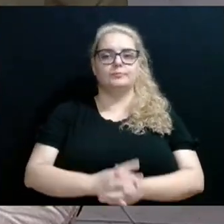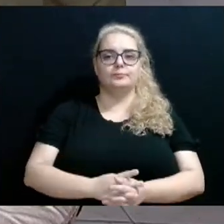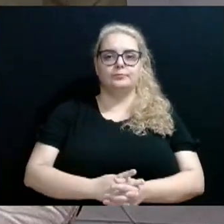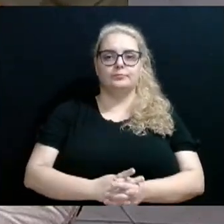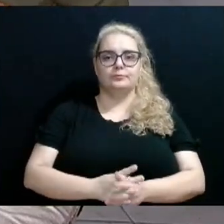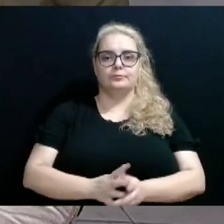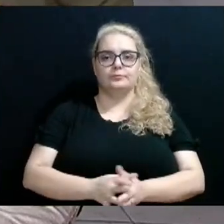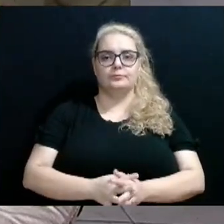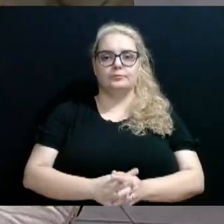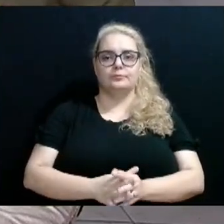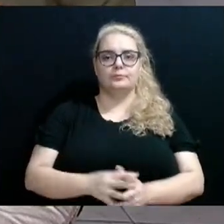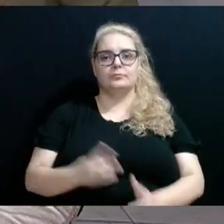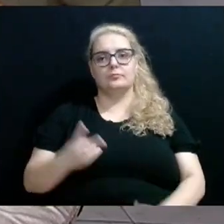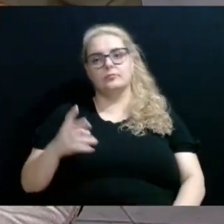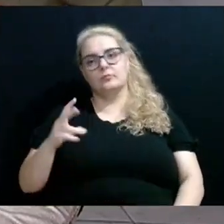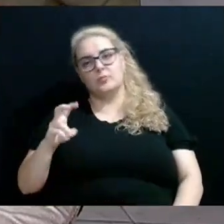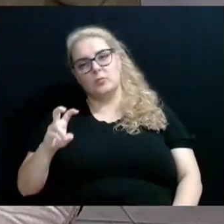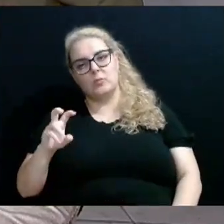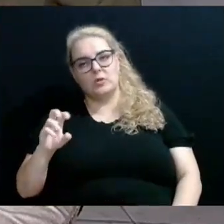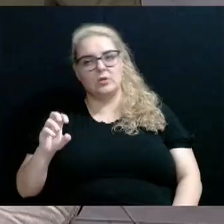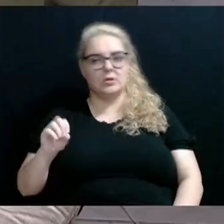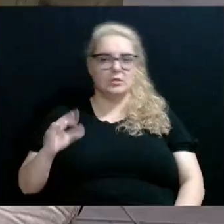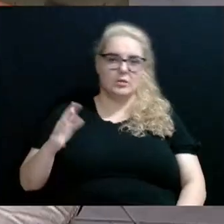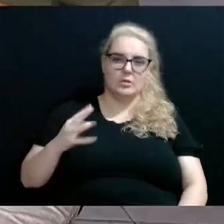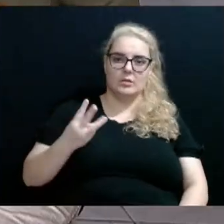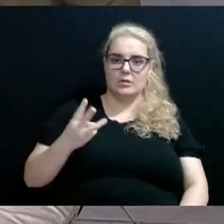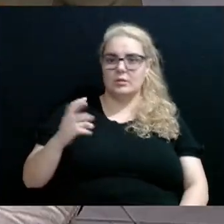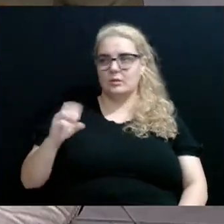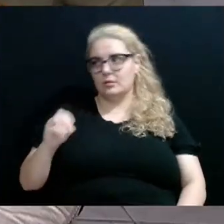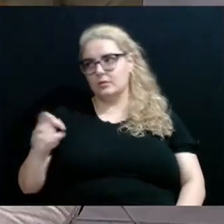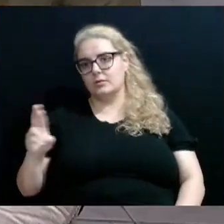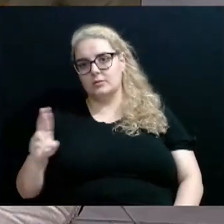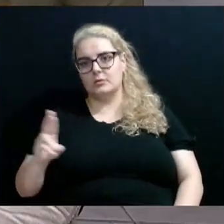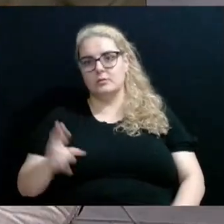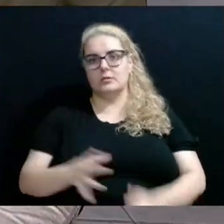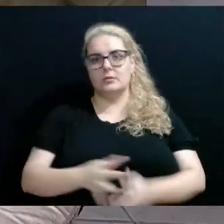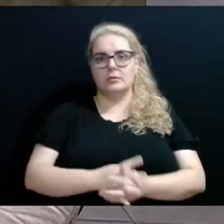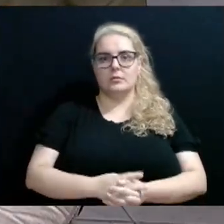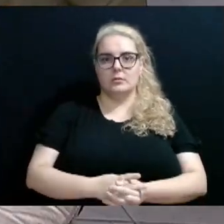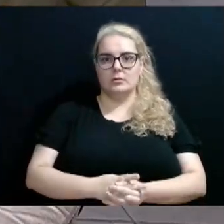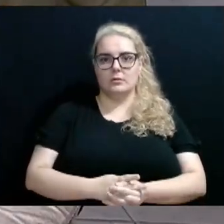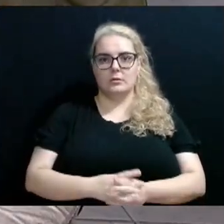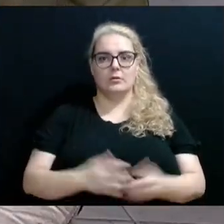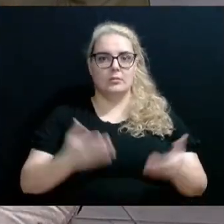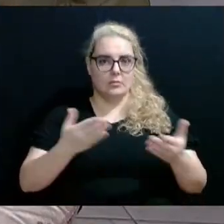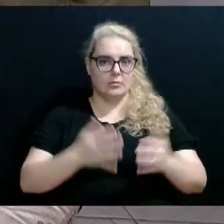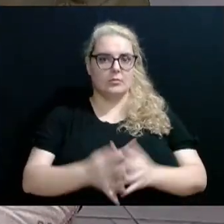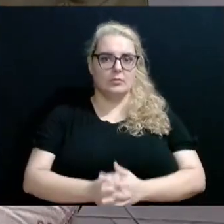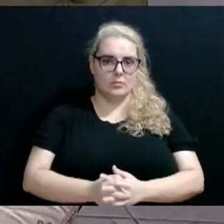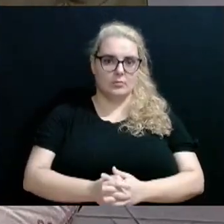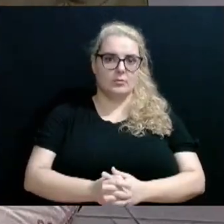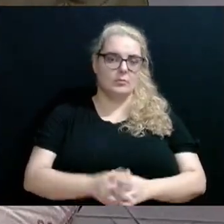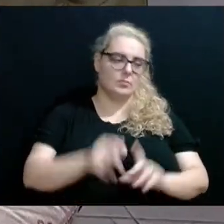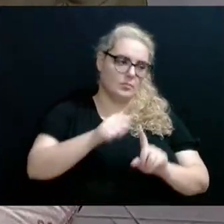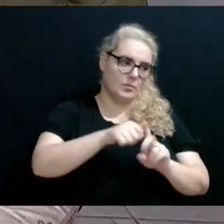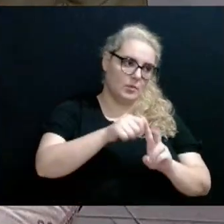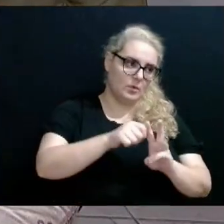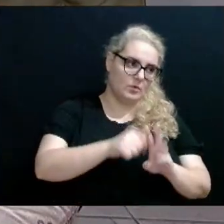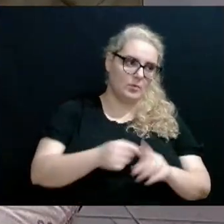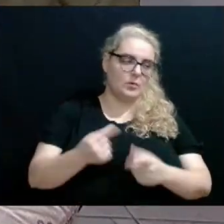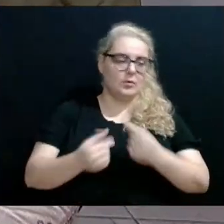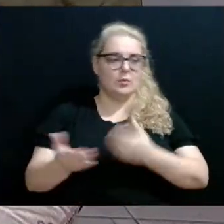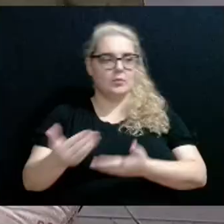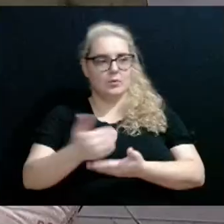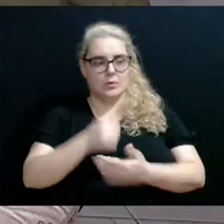De 250 a 300 mais ou menos. Tá. Hoje, mensalmente, qual é o seu faturamento em